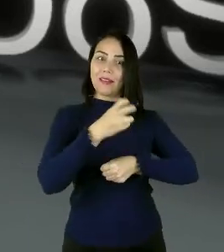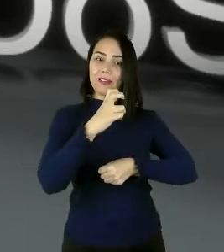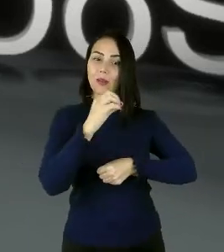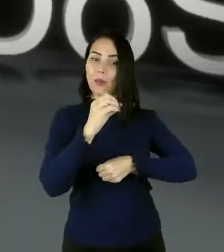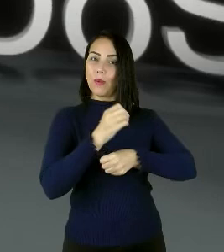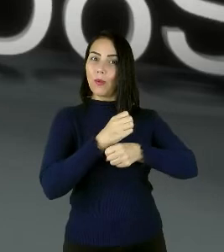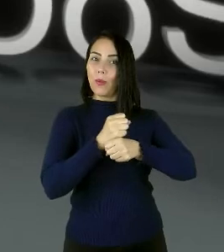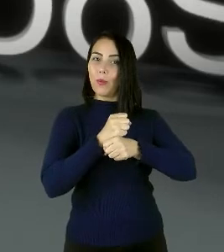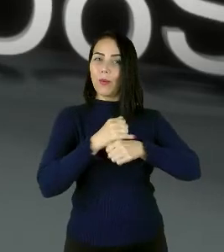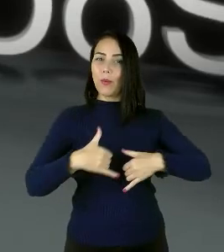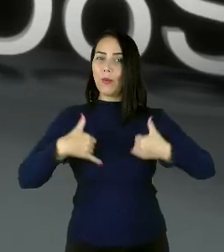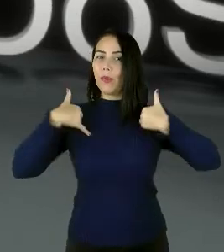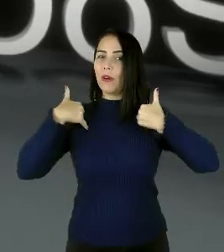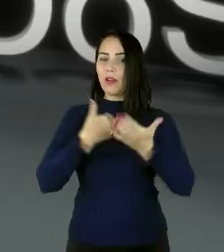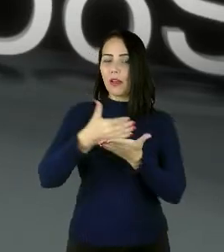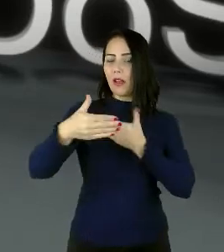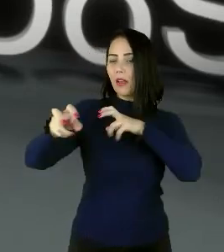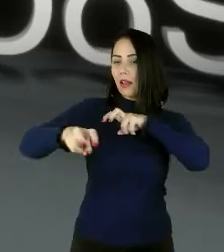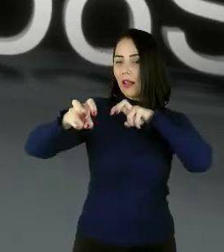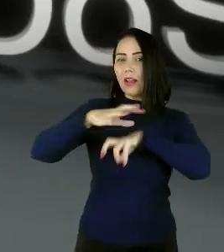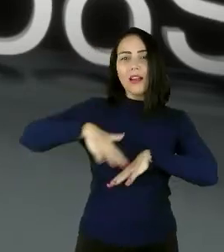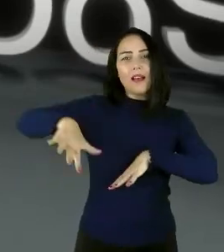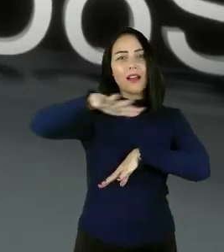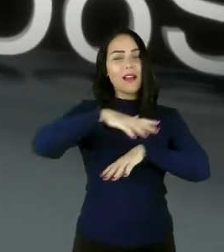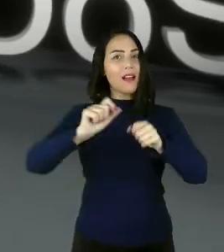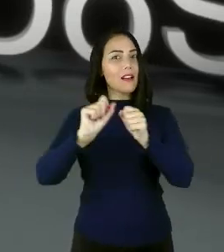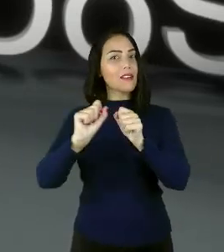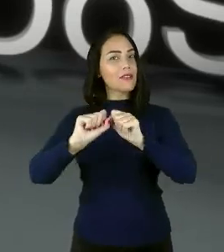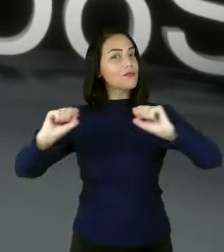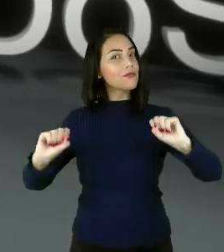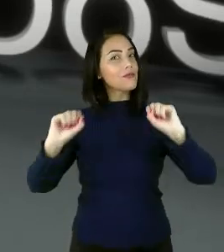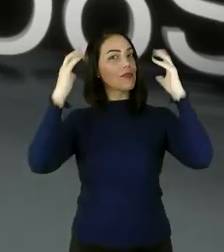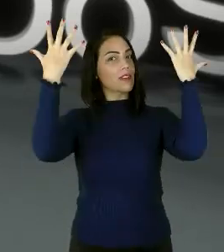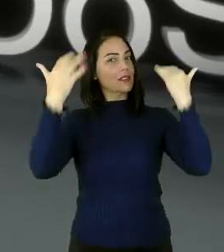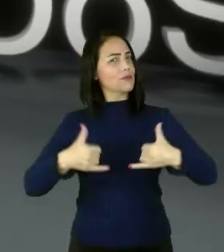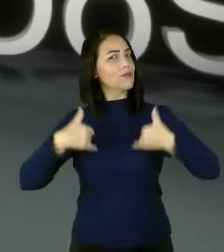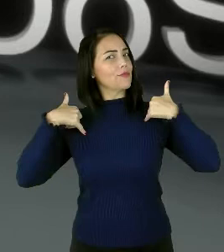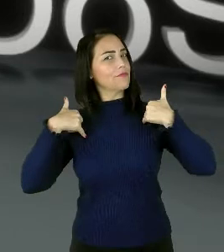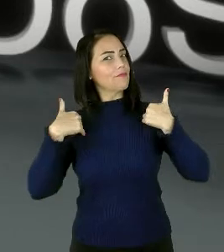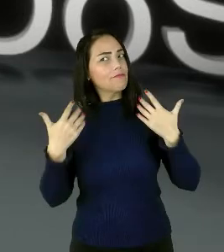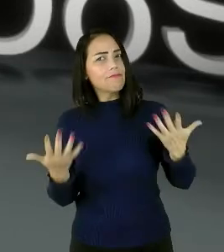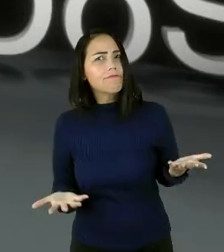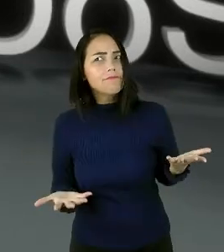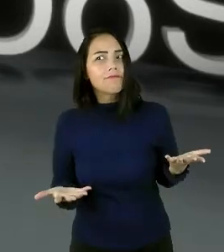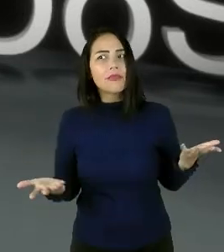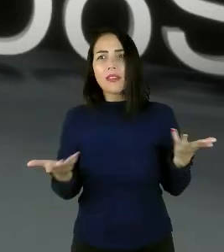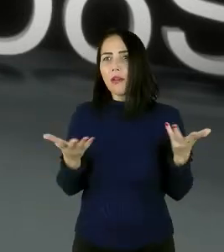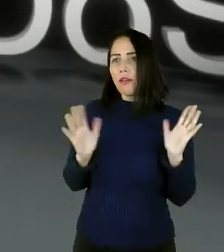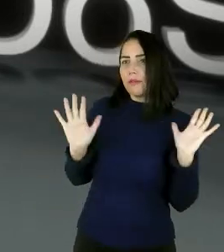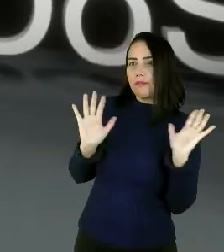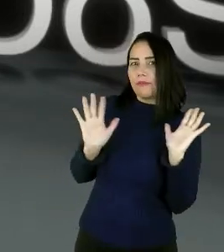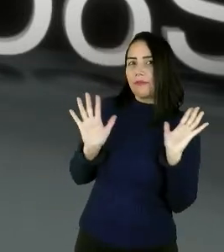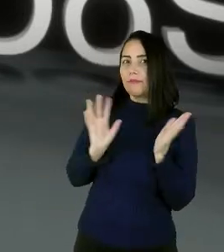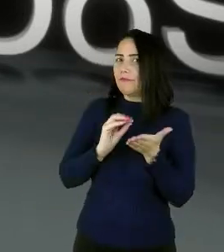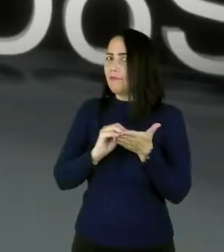de nossa região e fazermos aquela festa de aniversário e agora já não